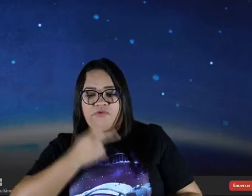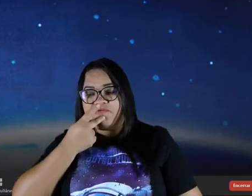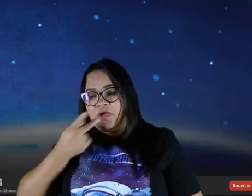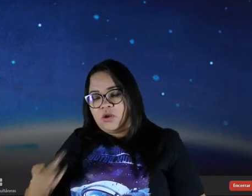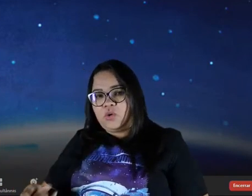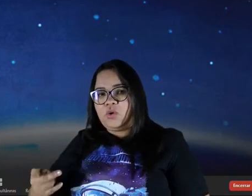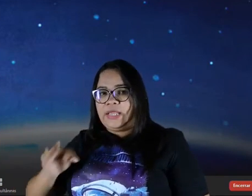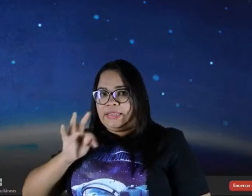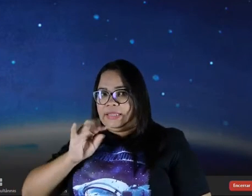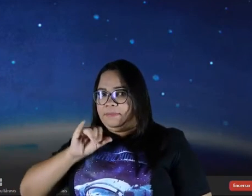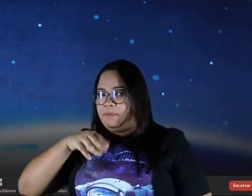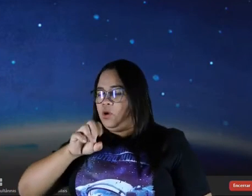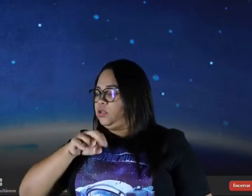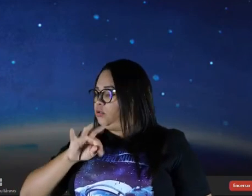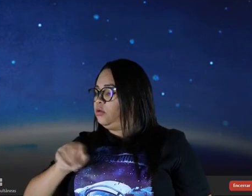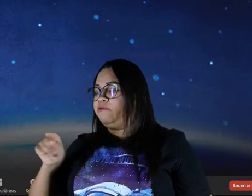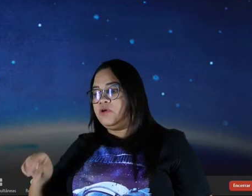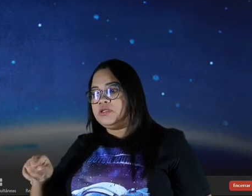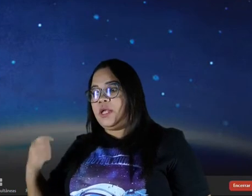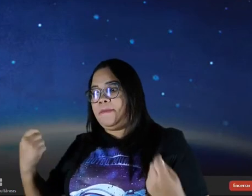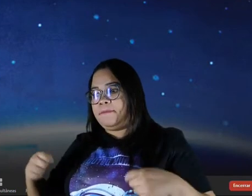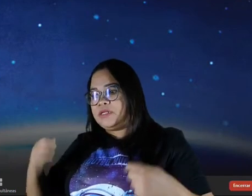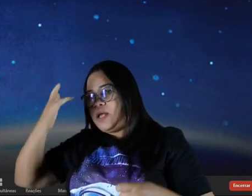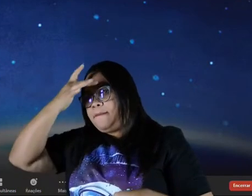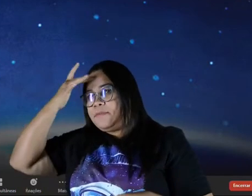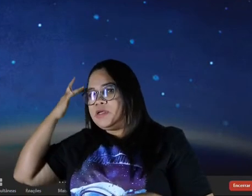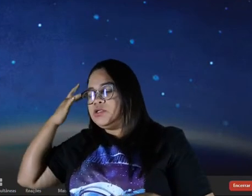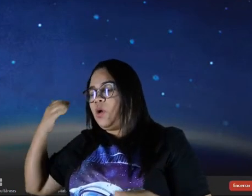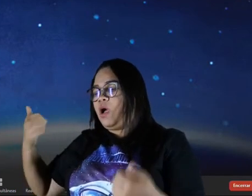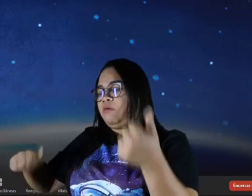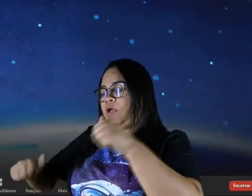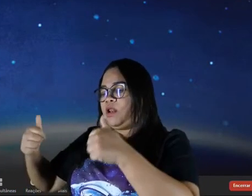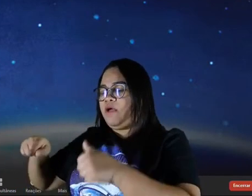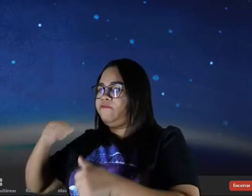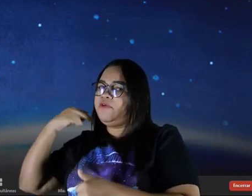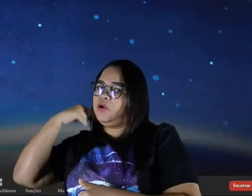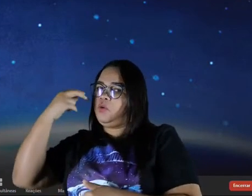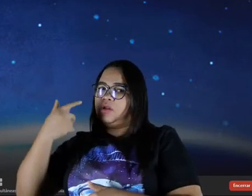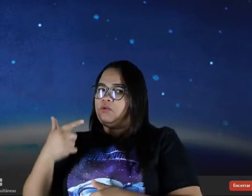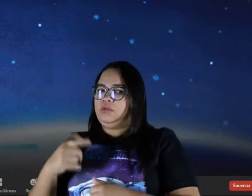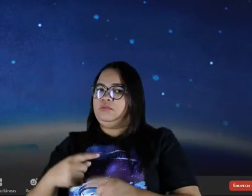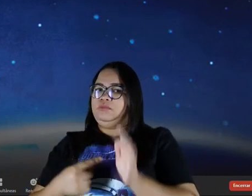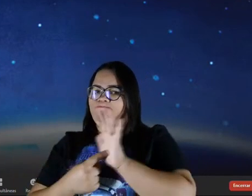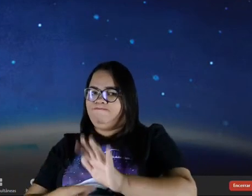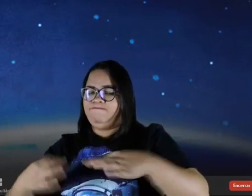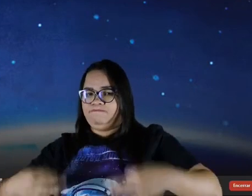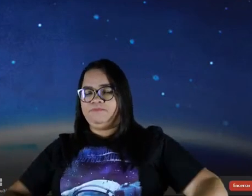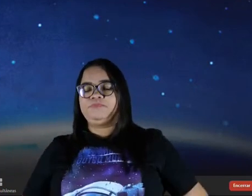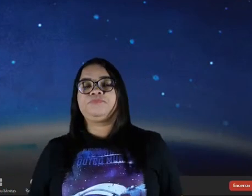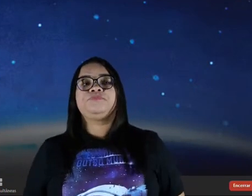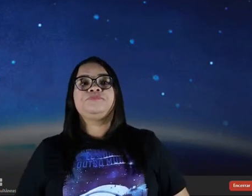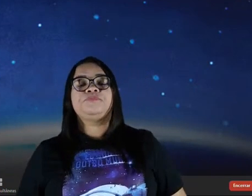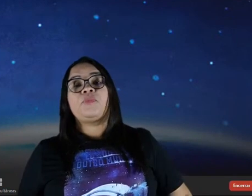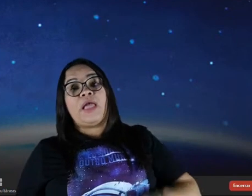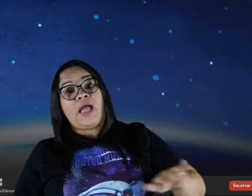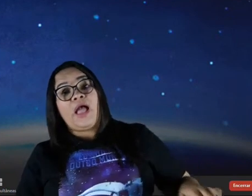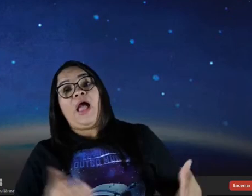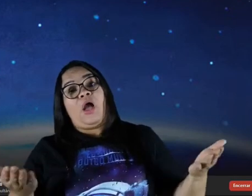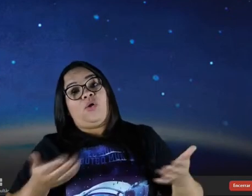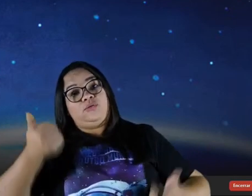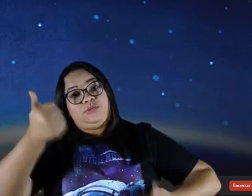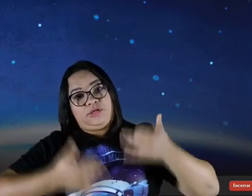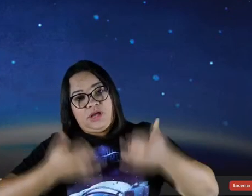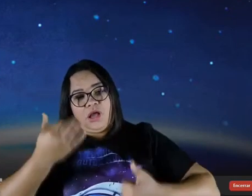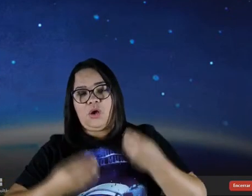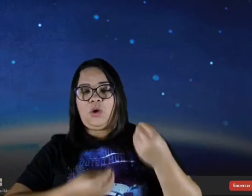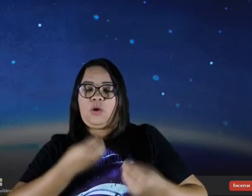seja provado como alguém de que não tem do que envergonhar. Então vamos aos passos aqui para uma boa ou correta interpretação